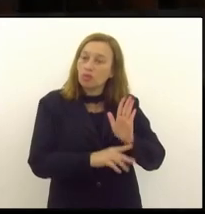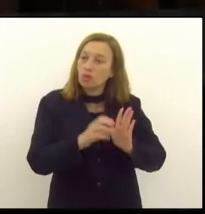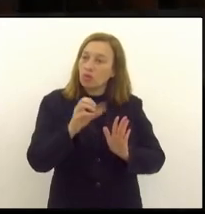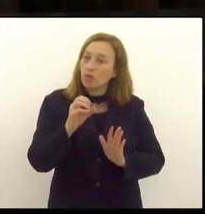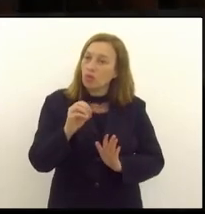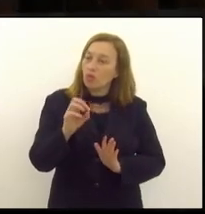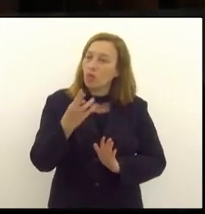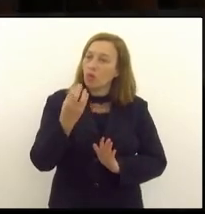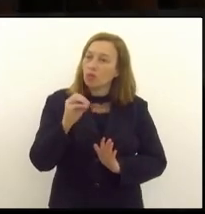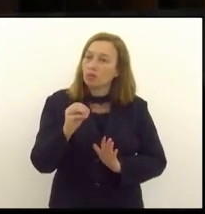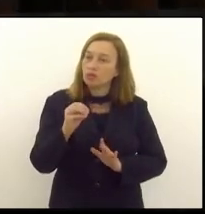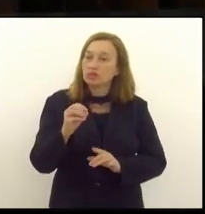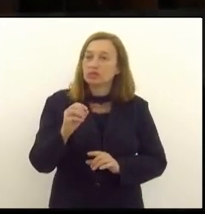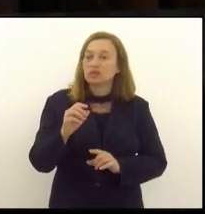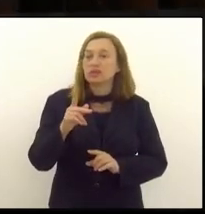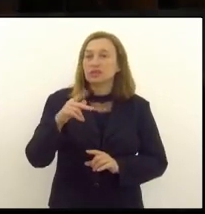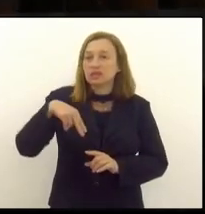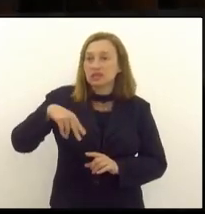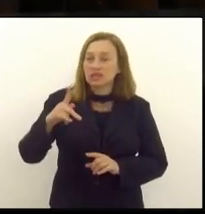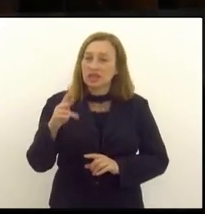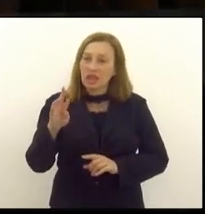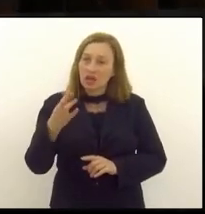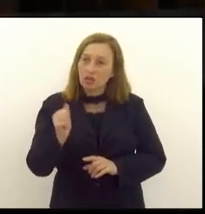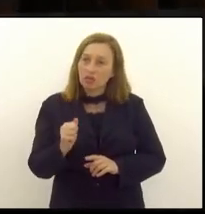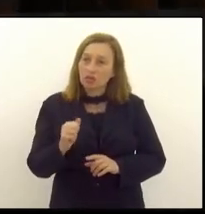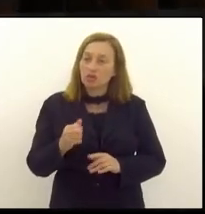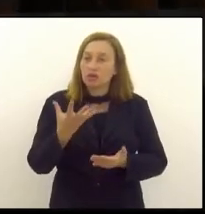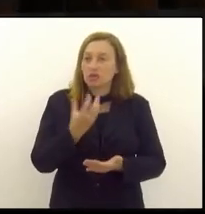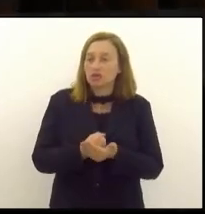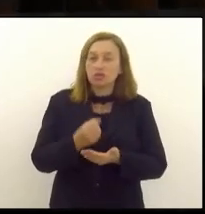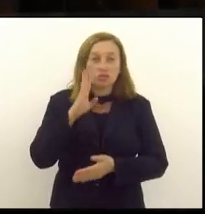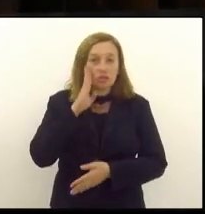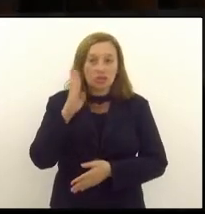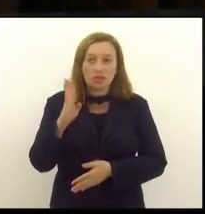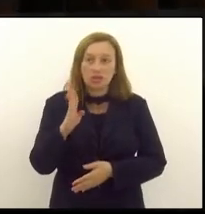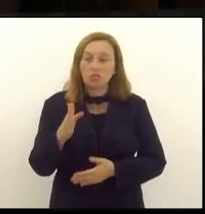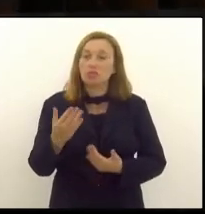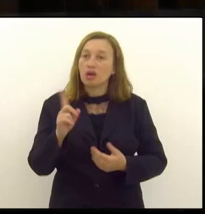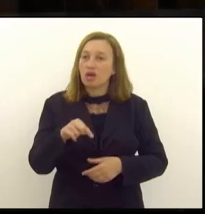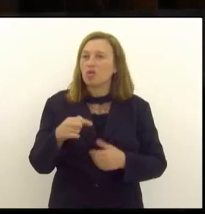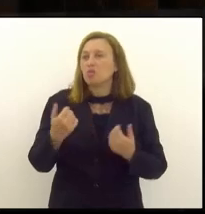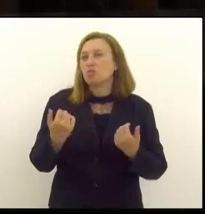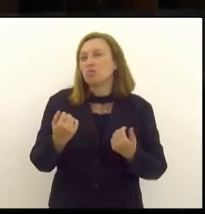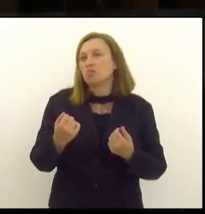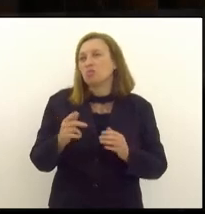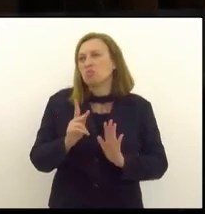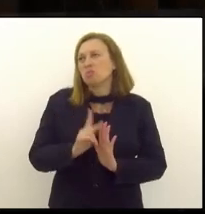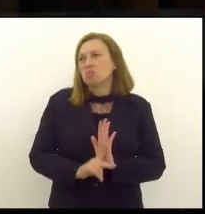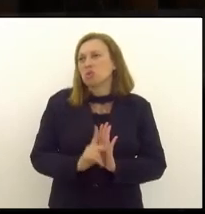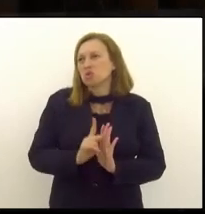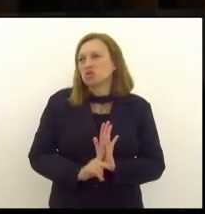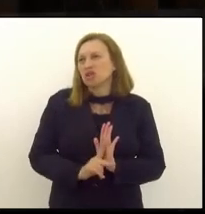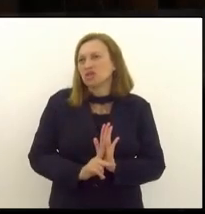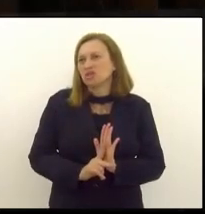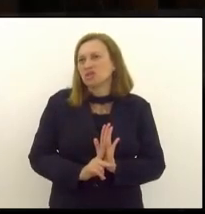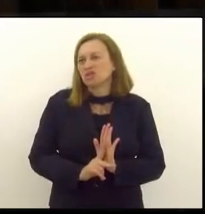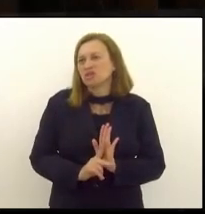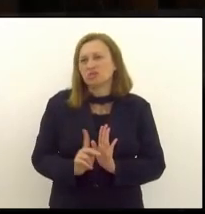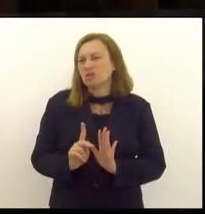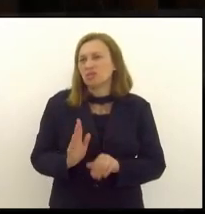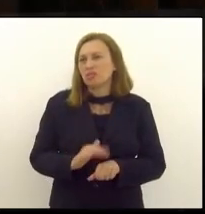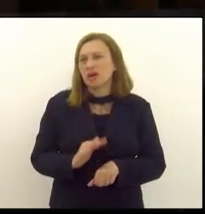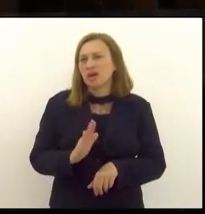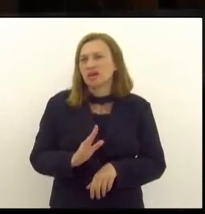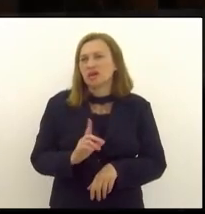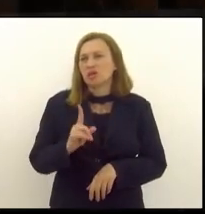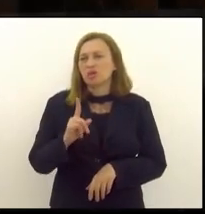eu preciso fazer um registro especial, porque é um projeto... Ele não é mais um projeto, né? Luiz, do